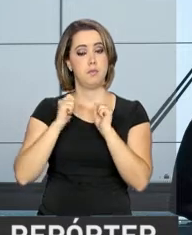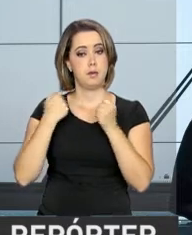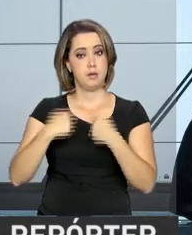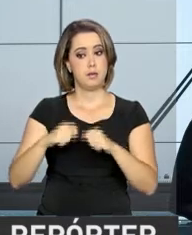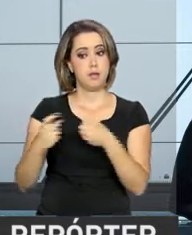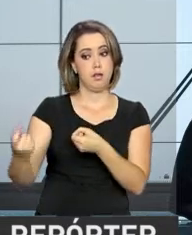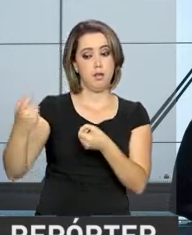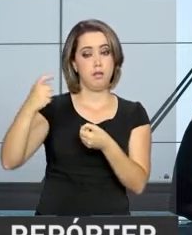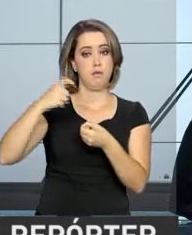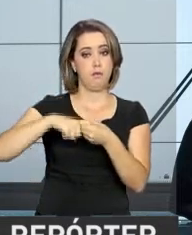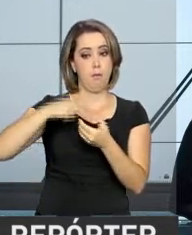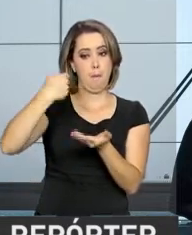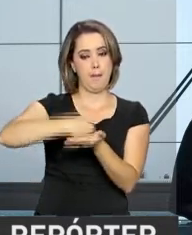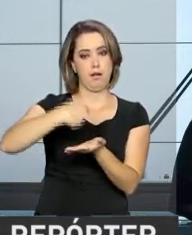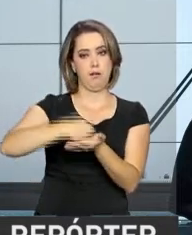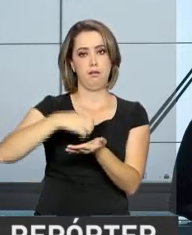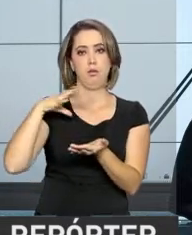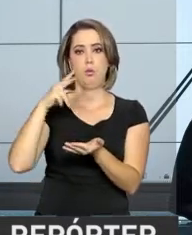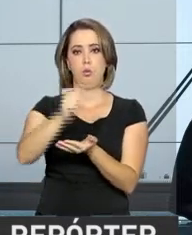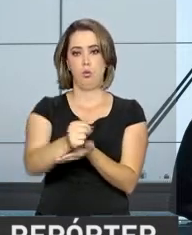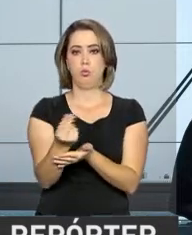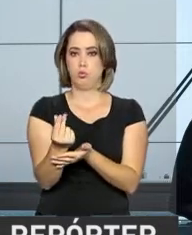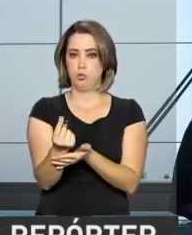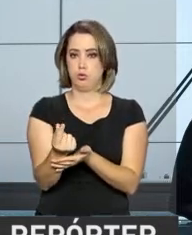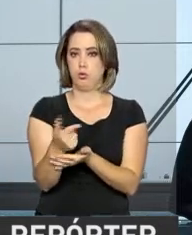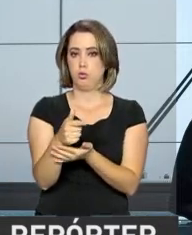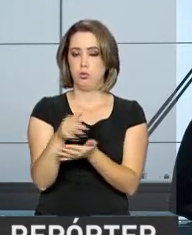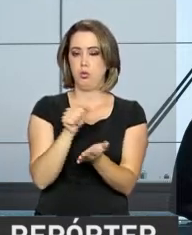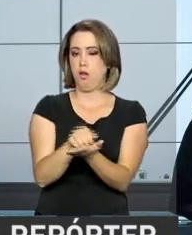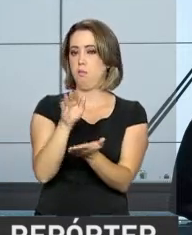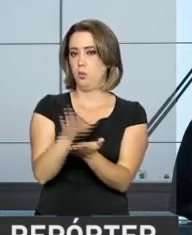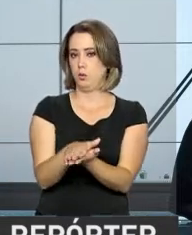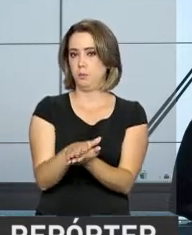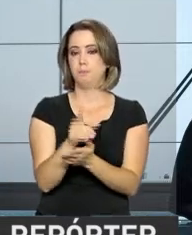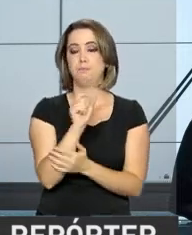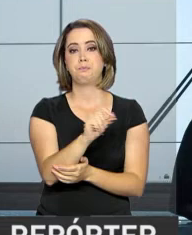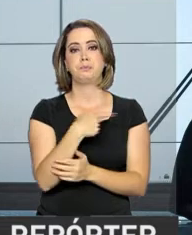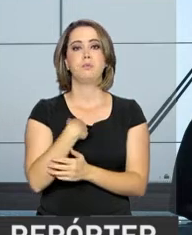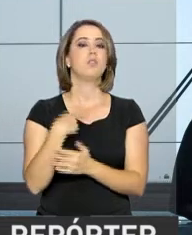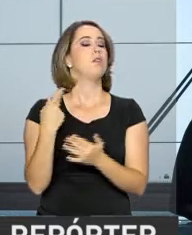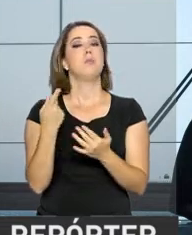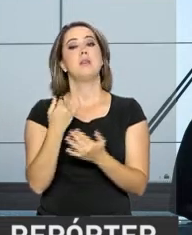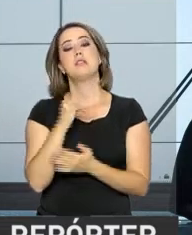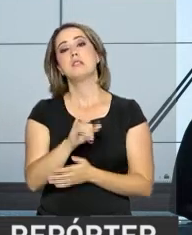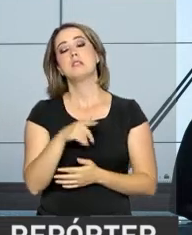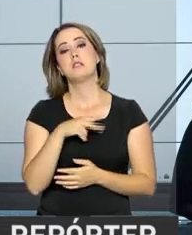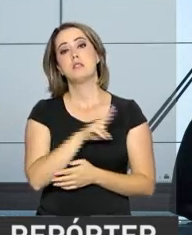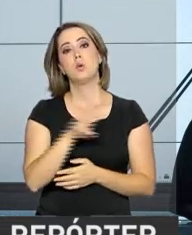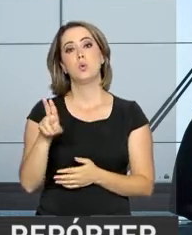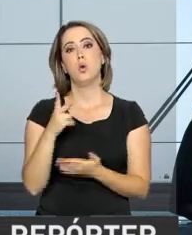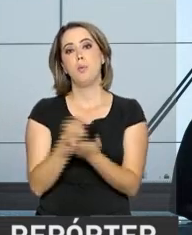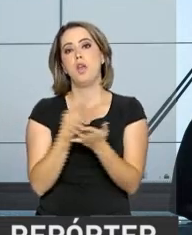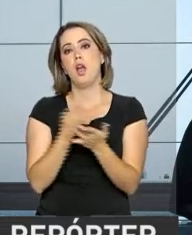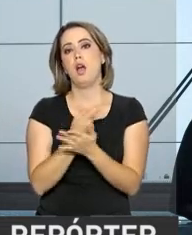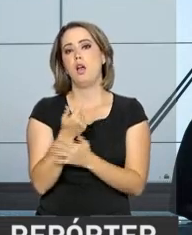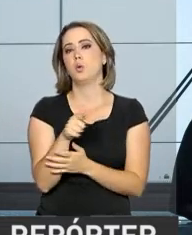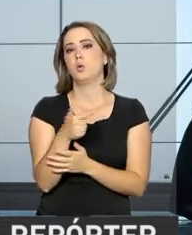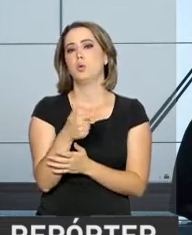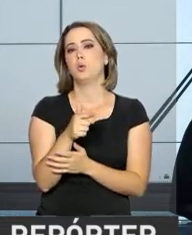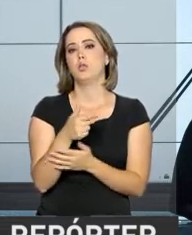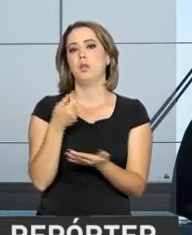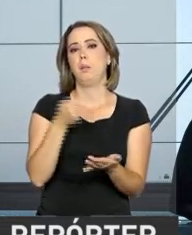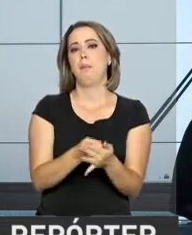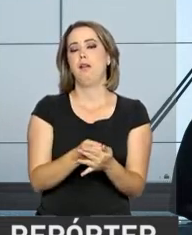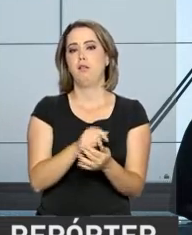sete dias as empresas também passam a corrigir erros de nomes de passageiros sem nenhum custo